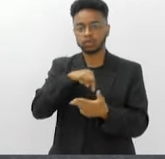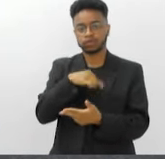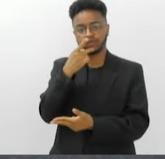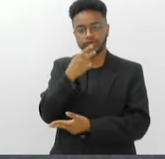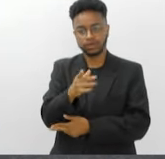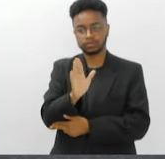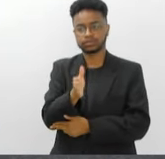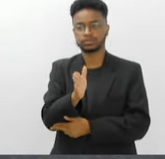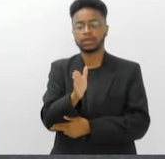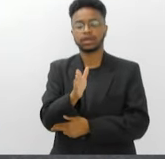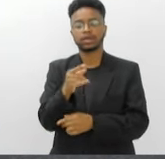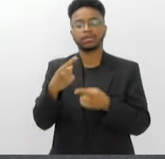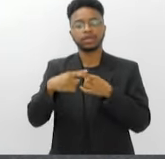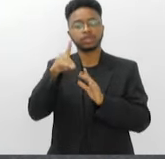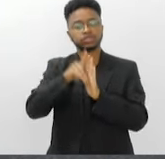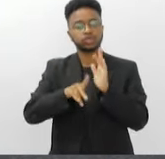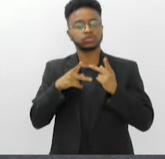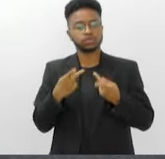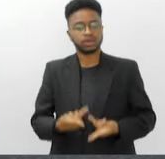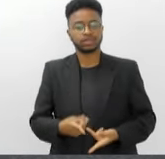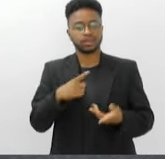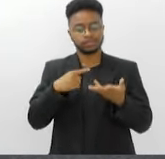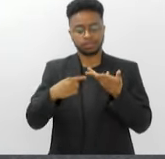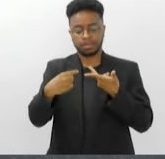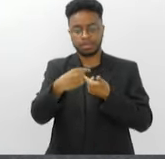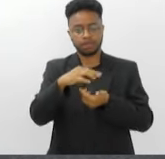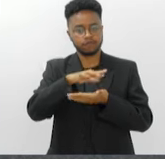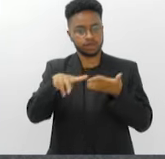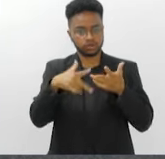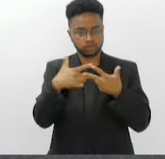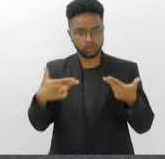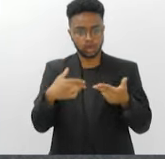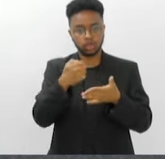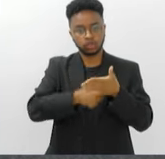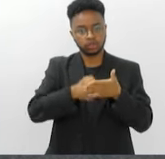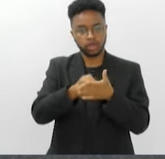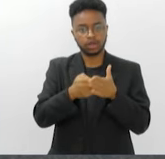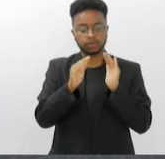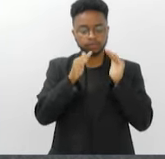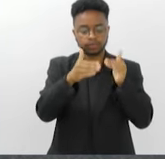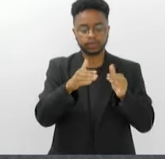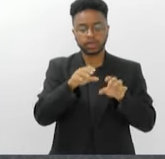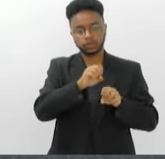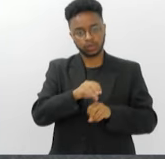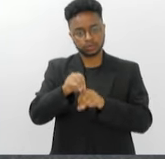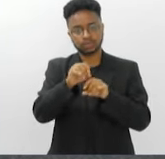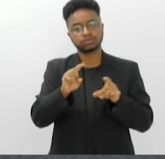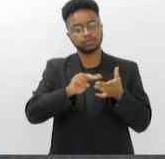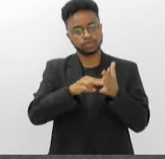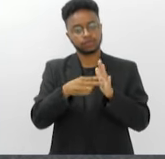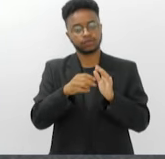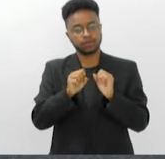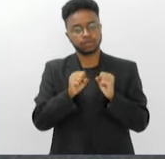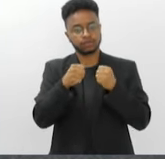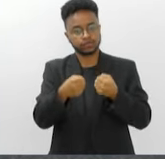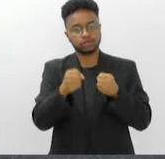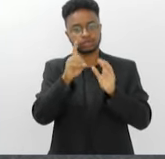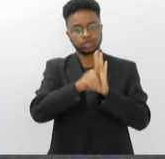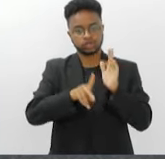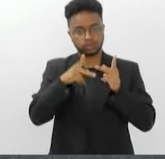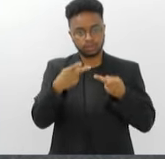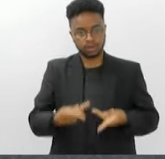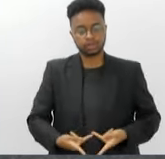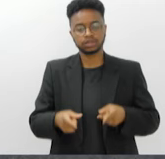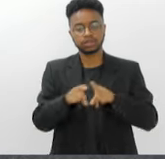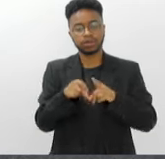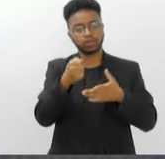aqui, direitos humanos são muitas coisas. Lutar pela educação é lutar pelos direitos humanos. Lutar pela saúde é lutar pelos